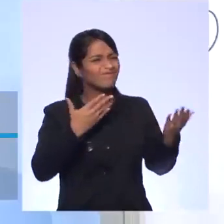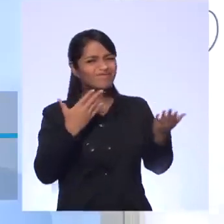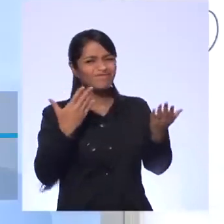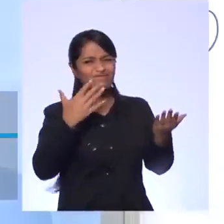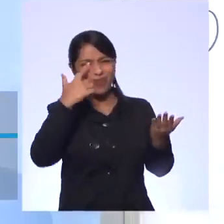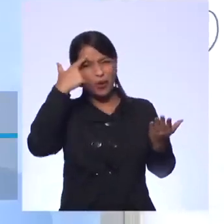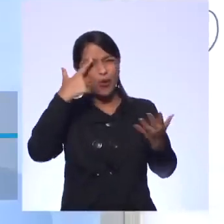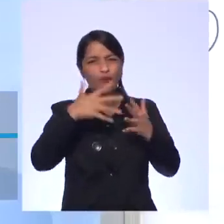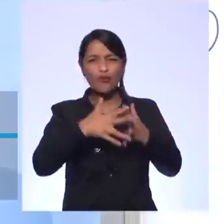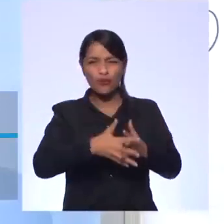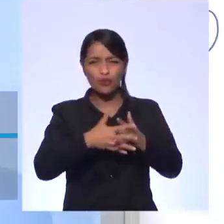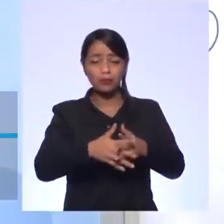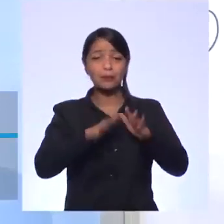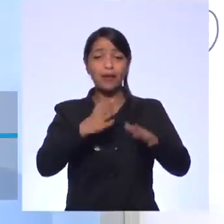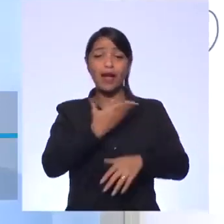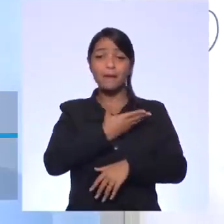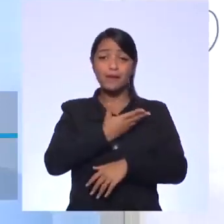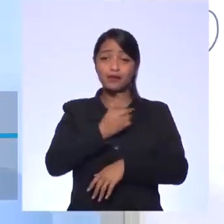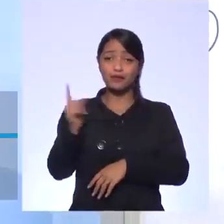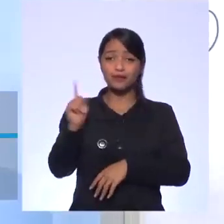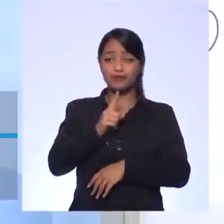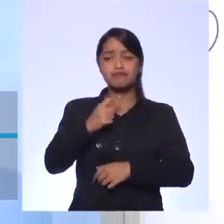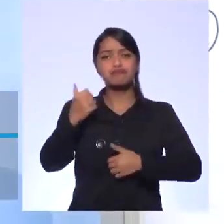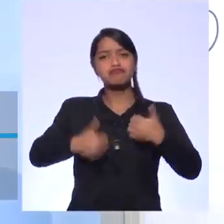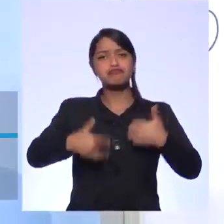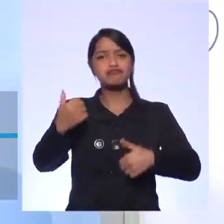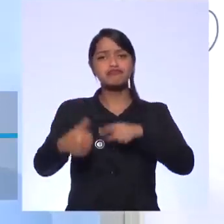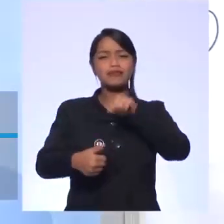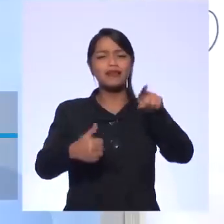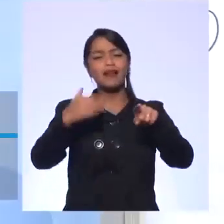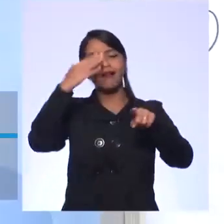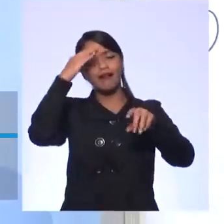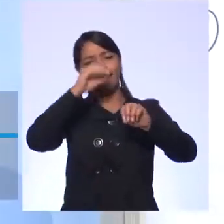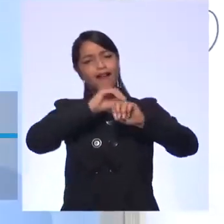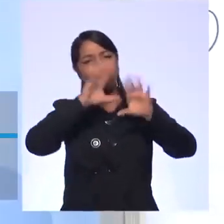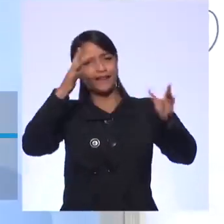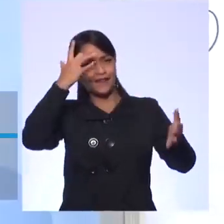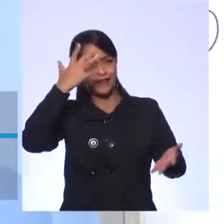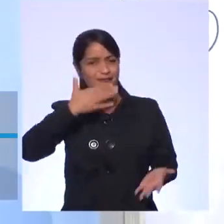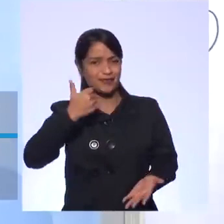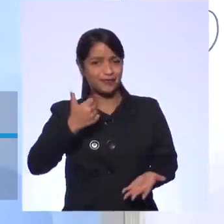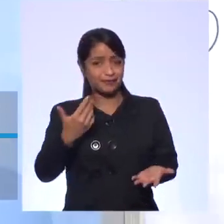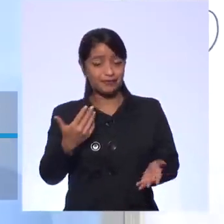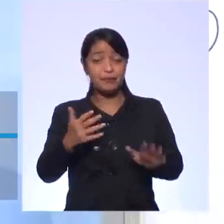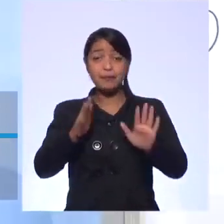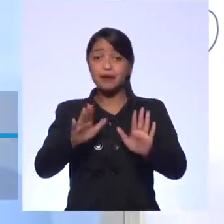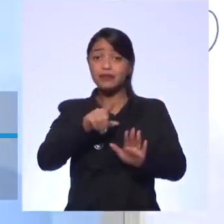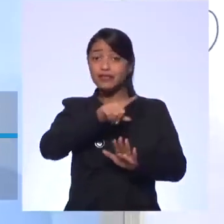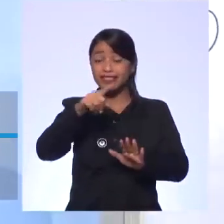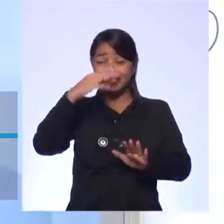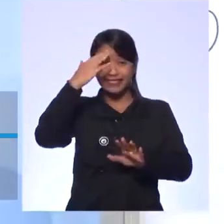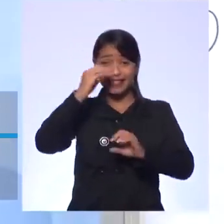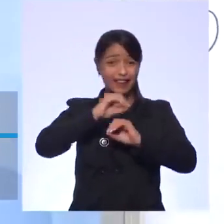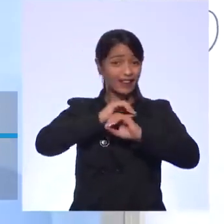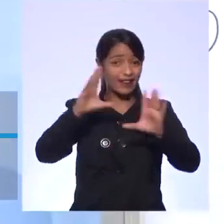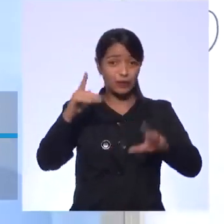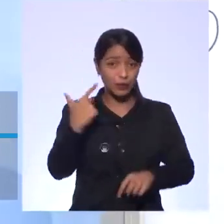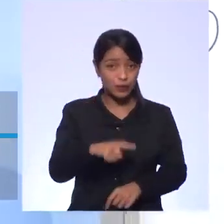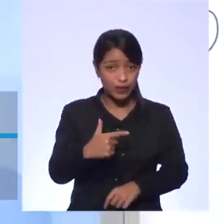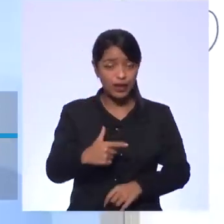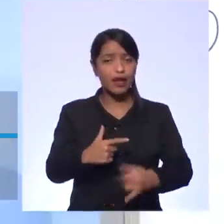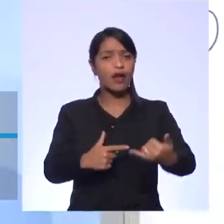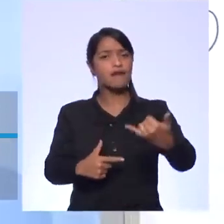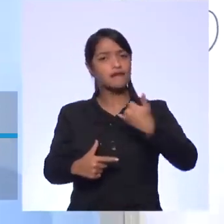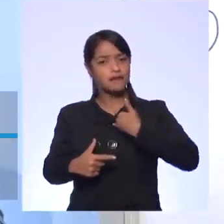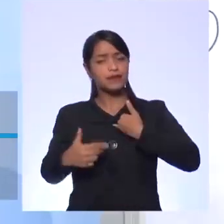explica, fica mais fácil de entender. Mas se esses conceitos não ficaram claros para vocês, falem que nós vamos explicar de outra